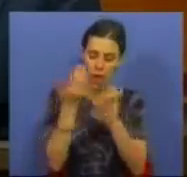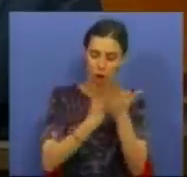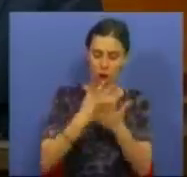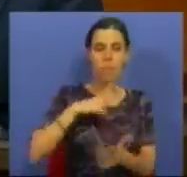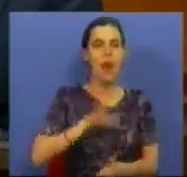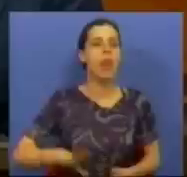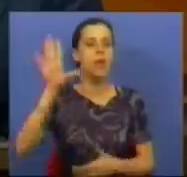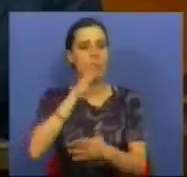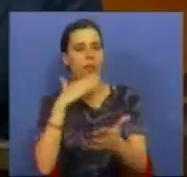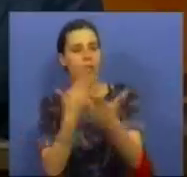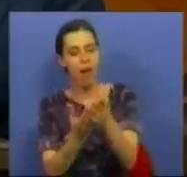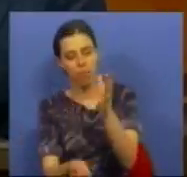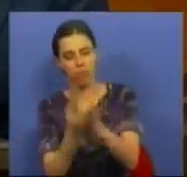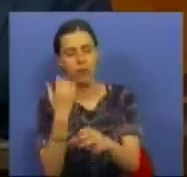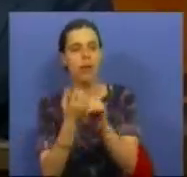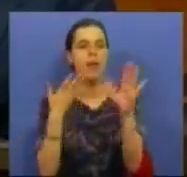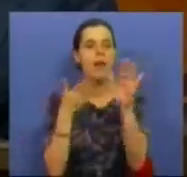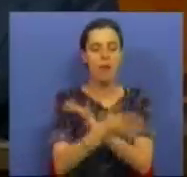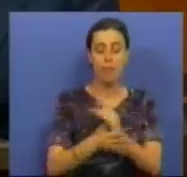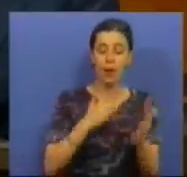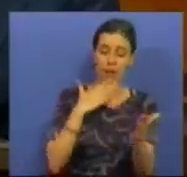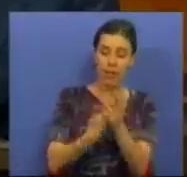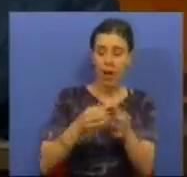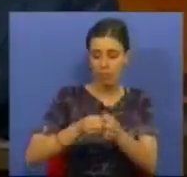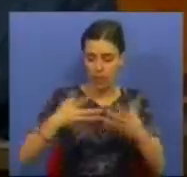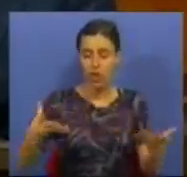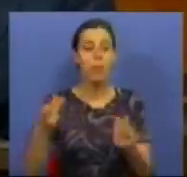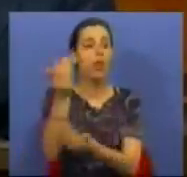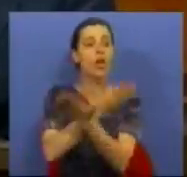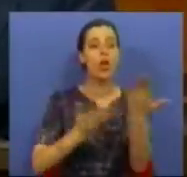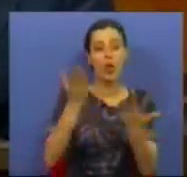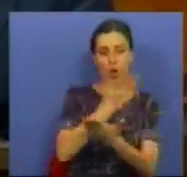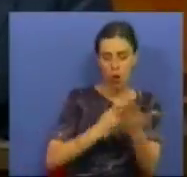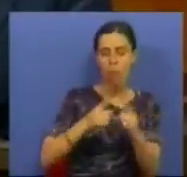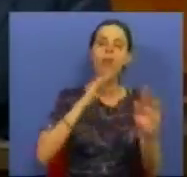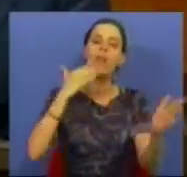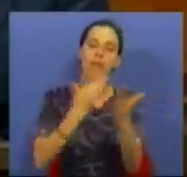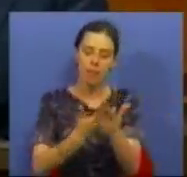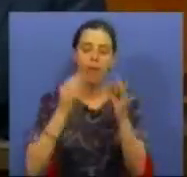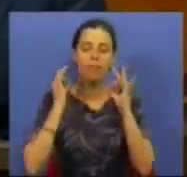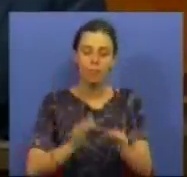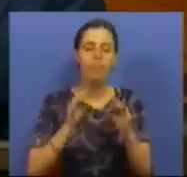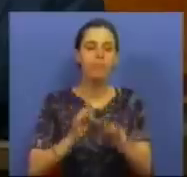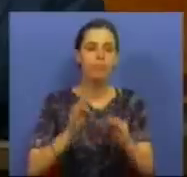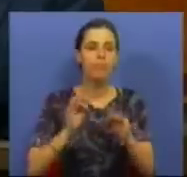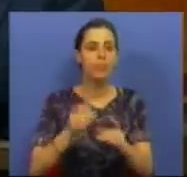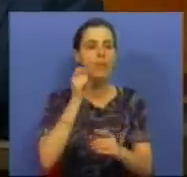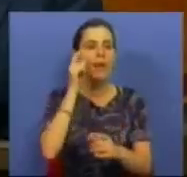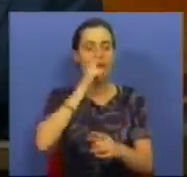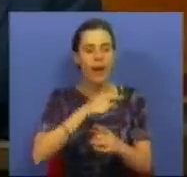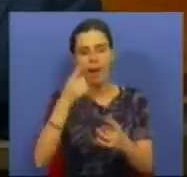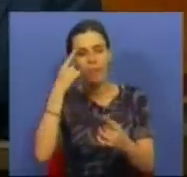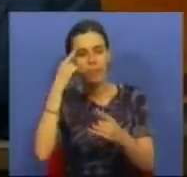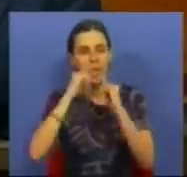economia nacional em criar emprego e em gerar crescimento económico que a torna apetecível para os